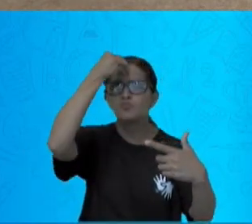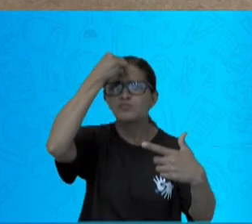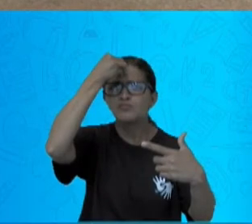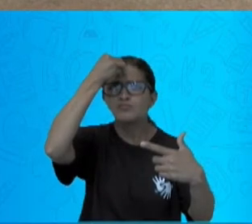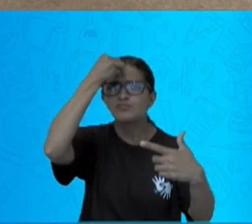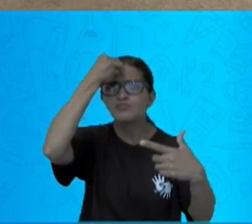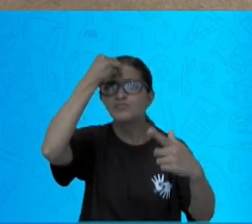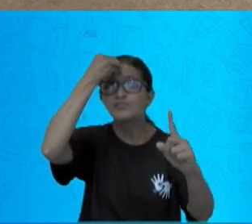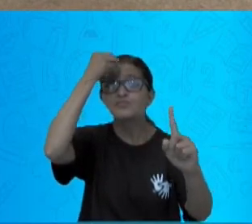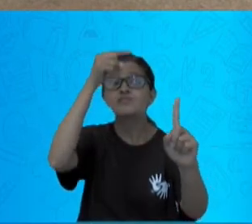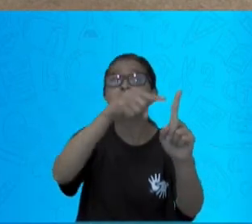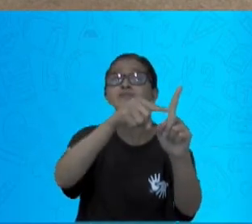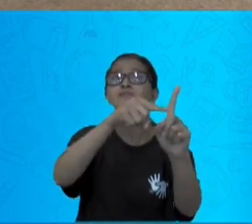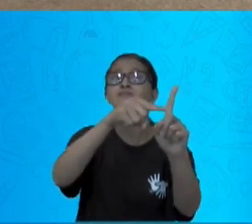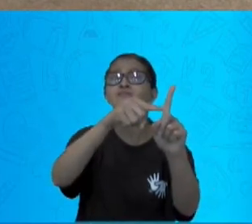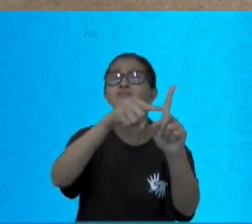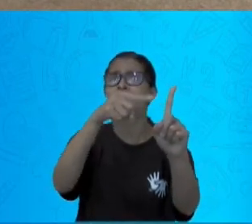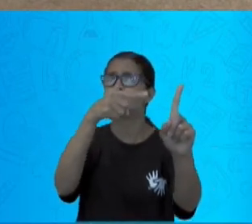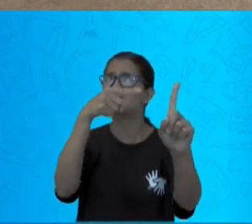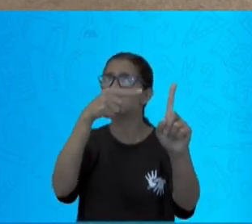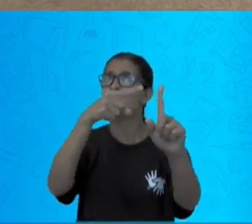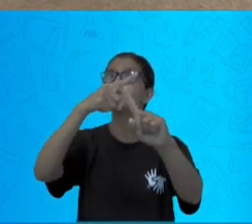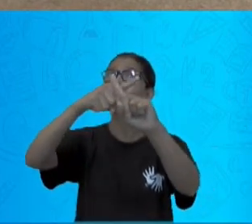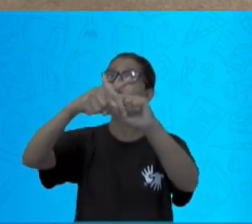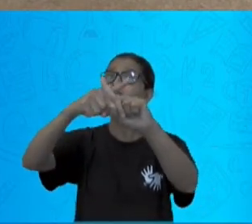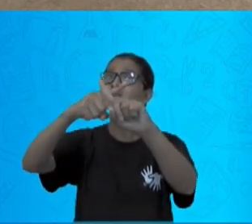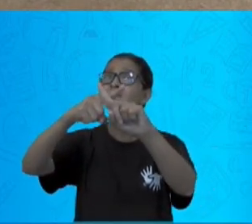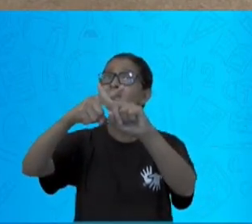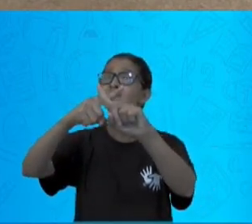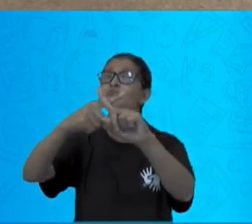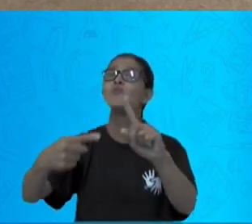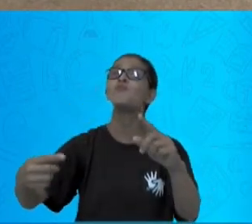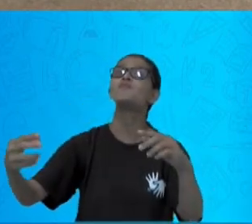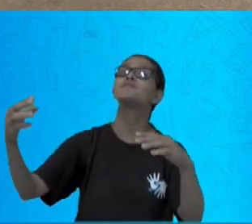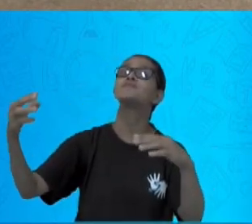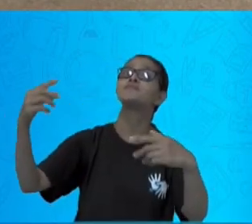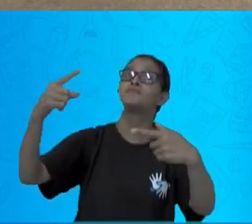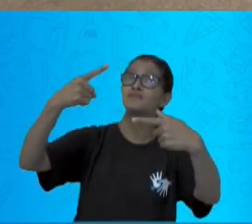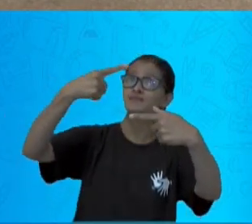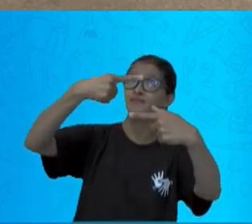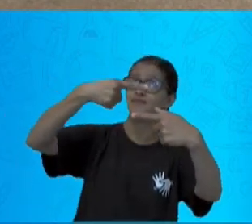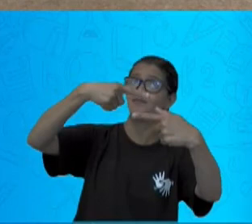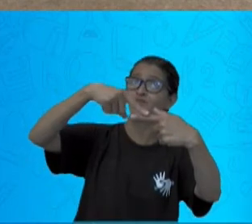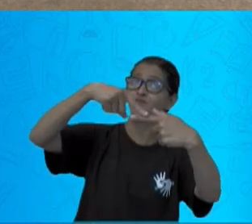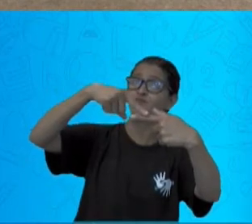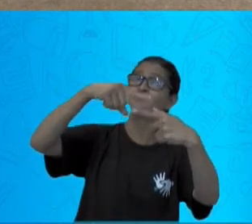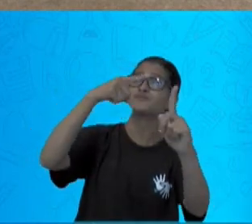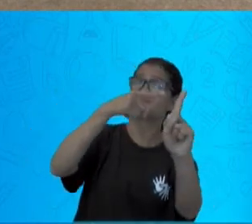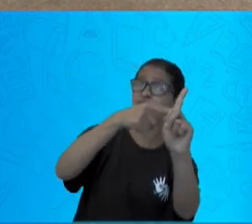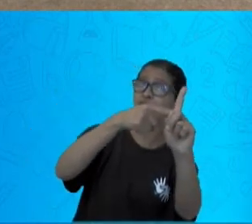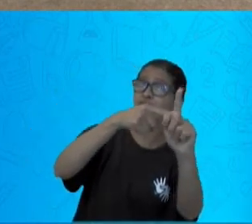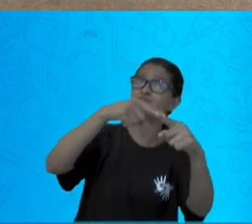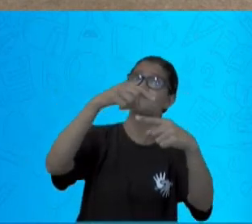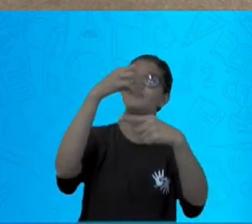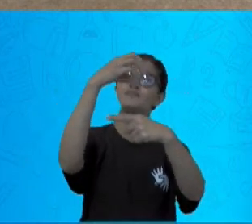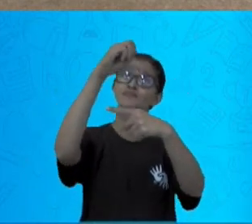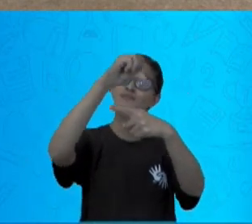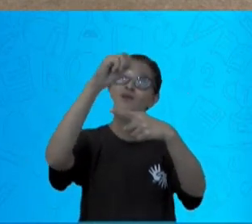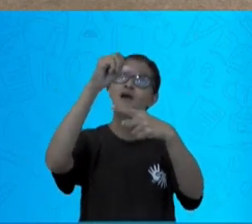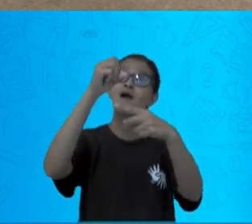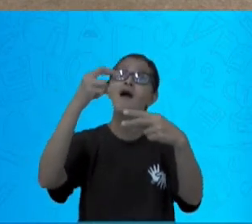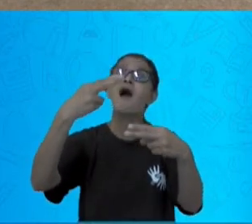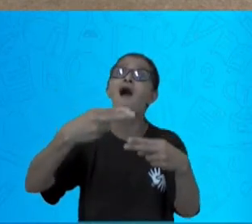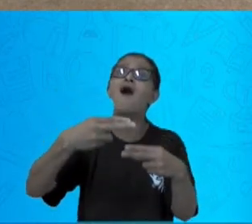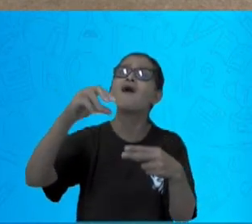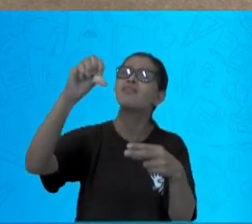favor. Ele vai ser multiplicado pelo seu numerador. Então, 1 vezes 9, 9.